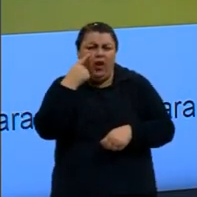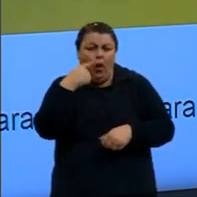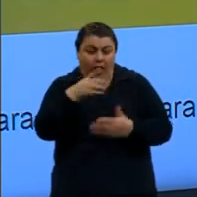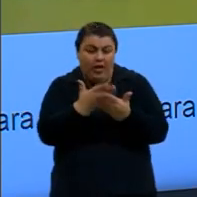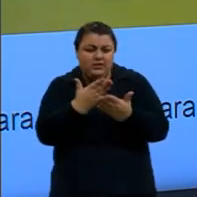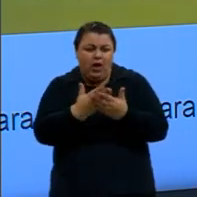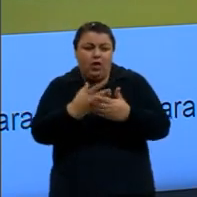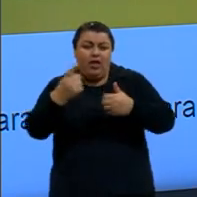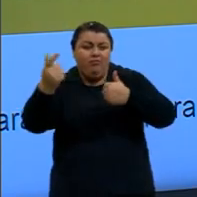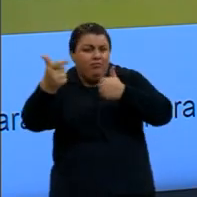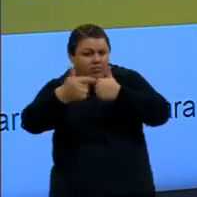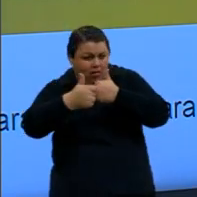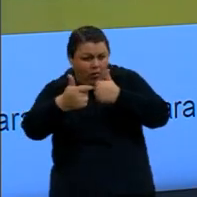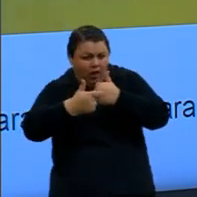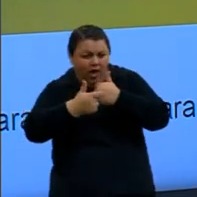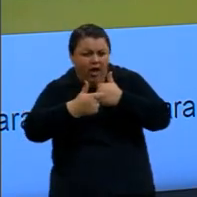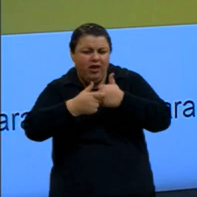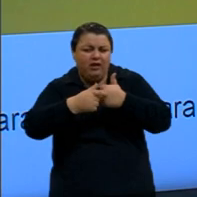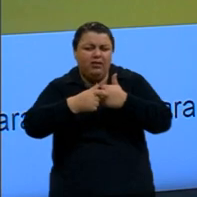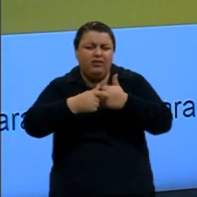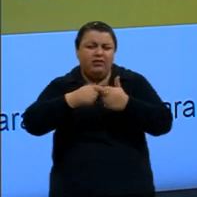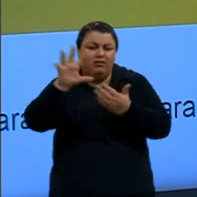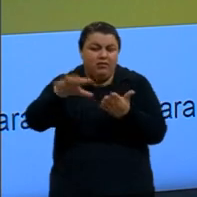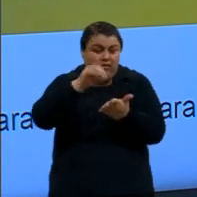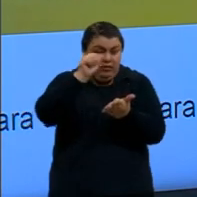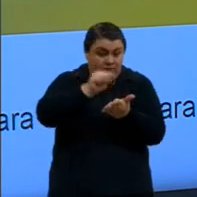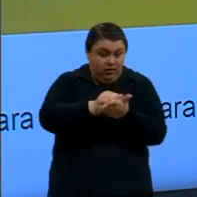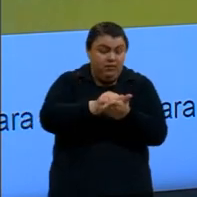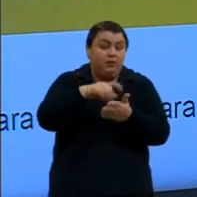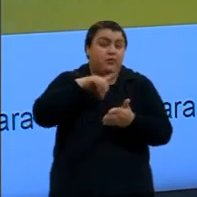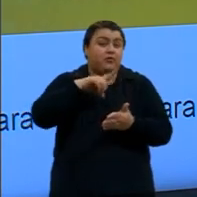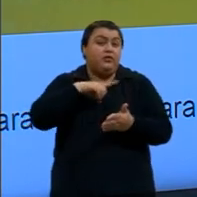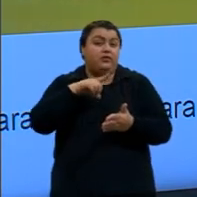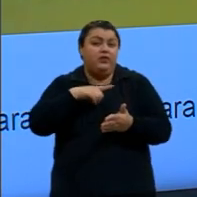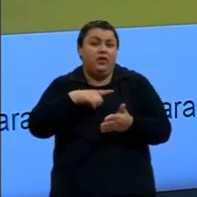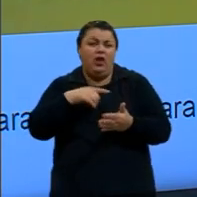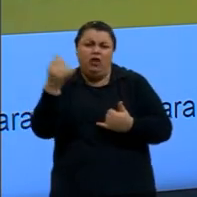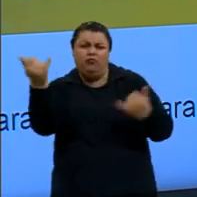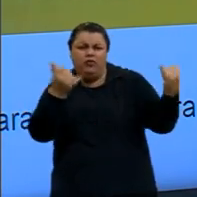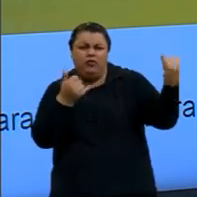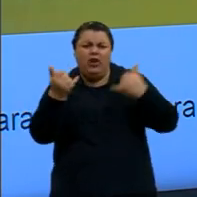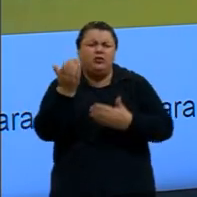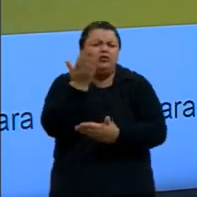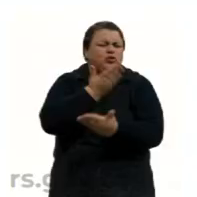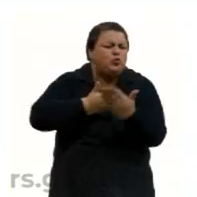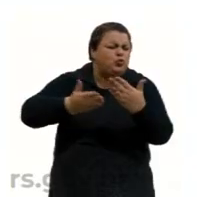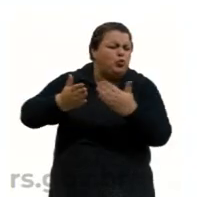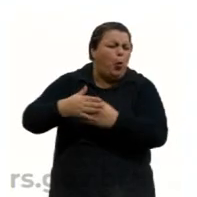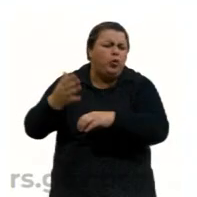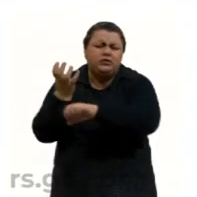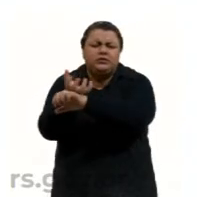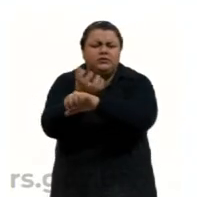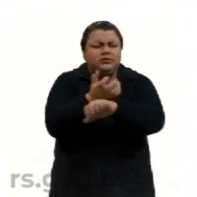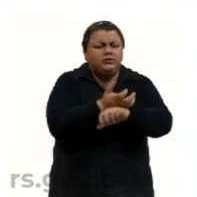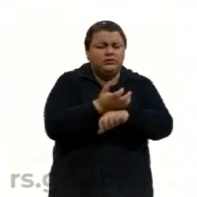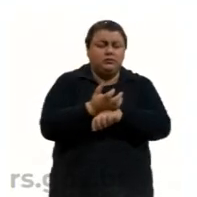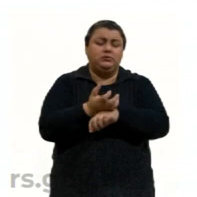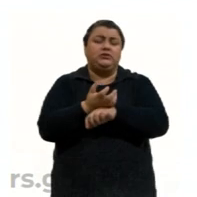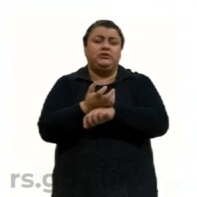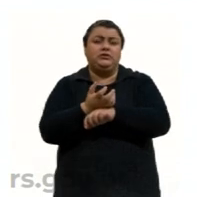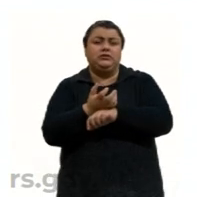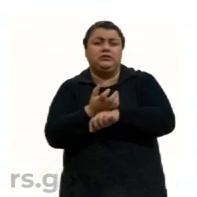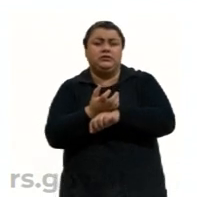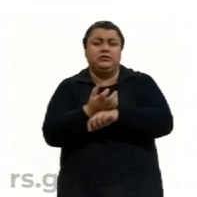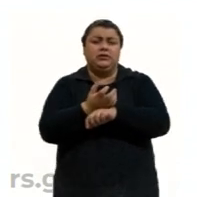é que curta se inscreva nos canais para que você tem as informações das aulas de todos os componentes curriculares né e